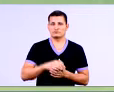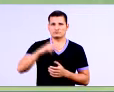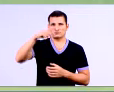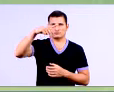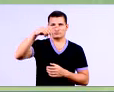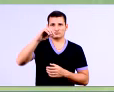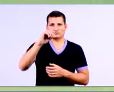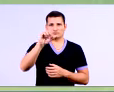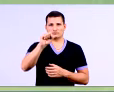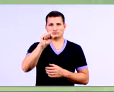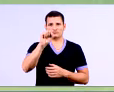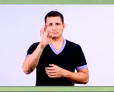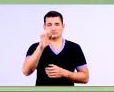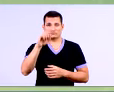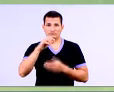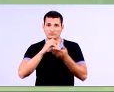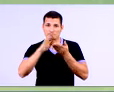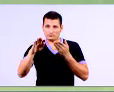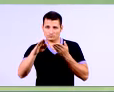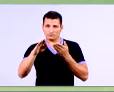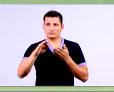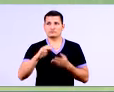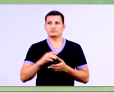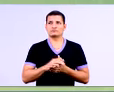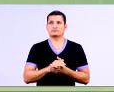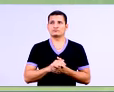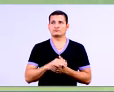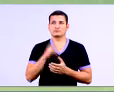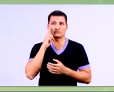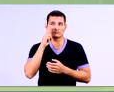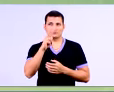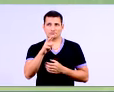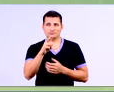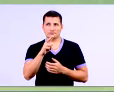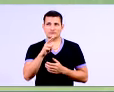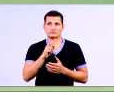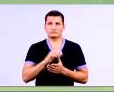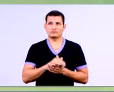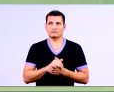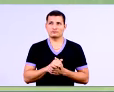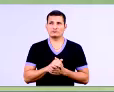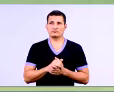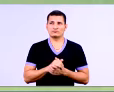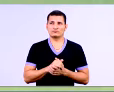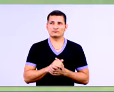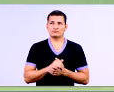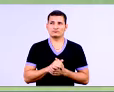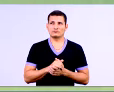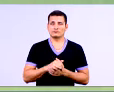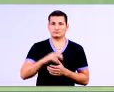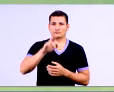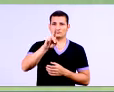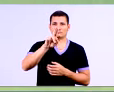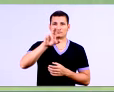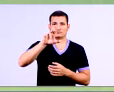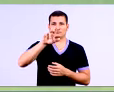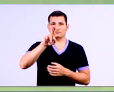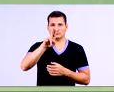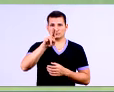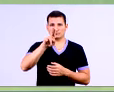com stream. Observem aqui embaixo o que eu acabei de citar para vocês. A URL deste